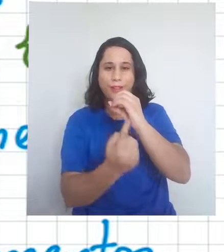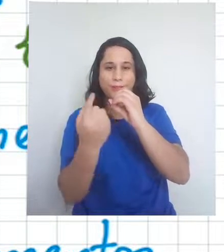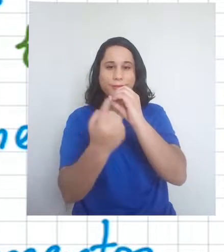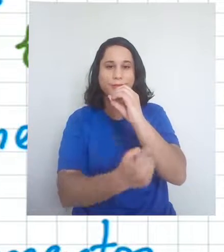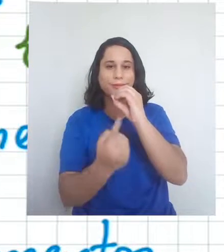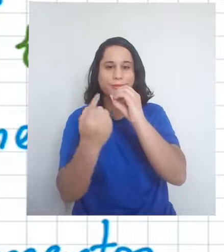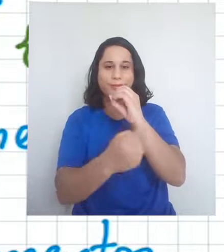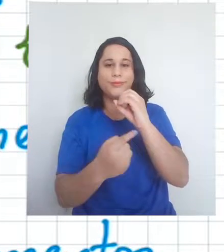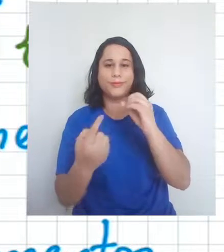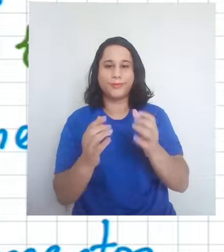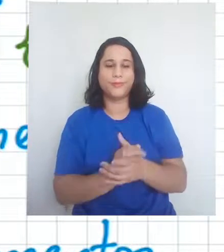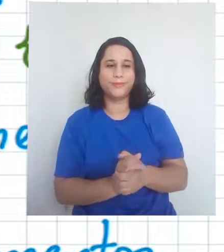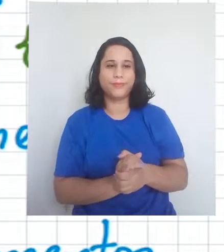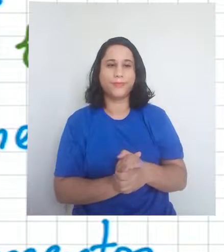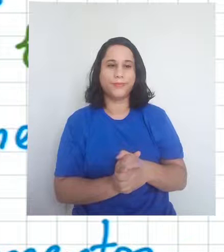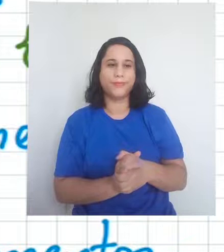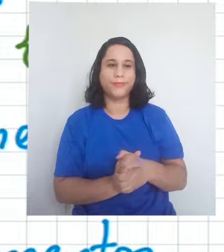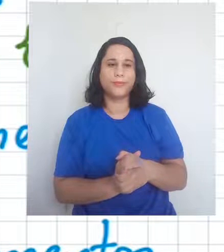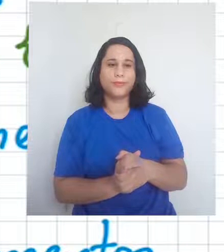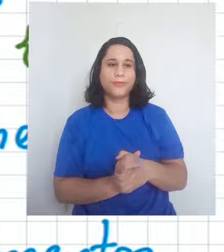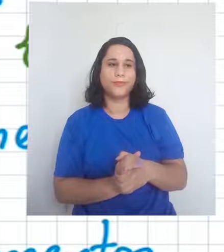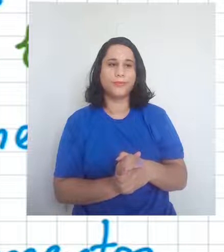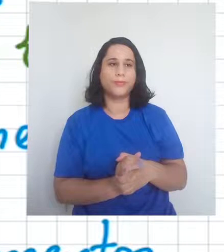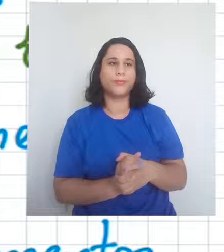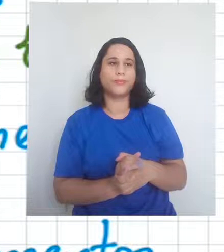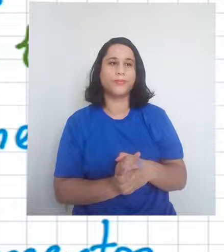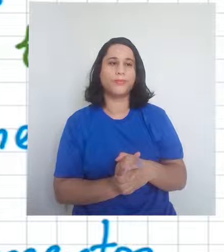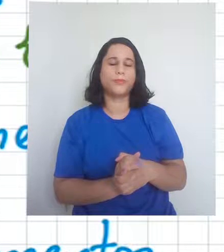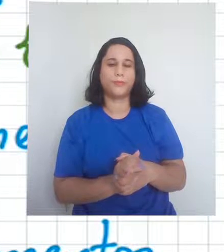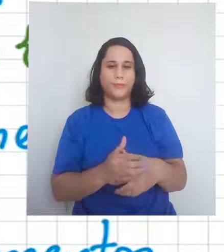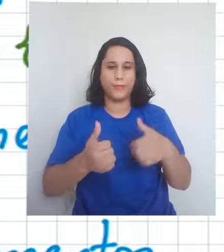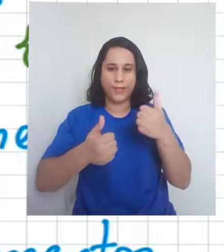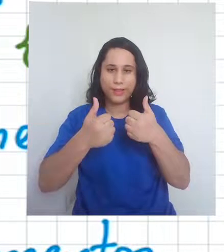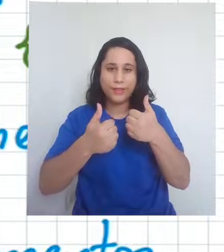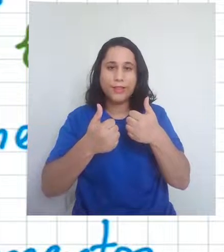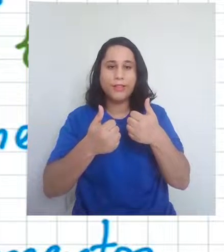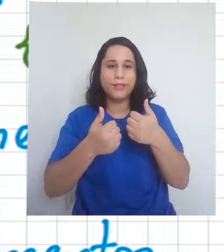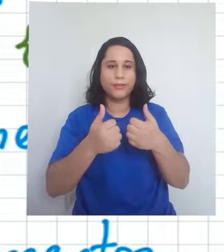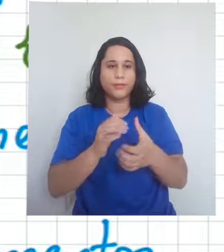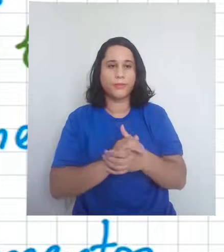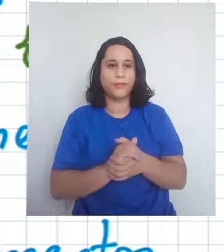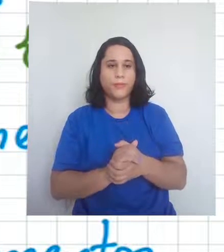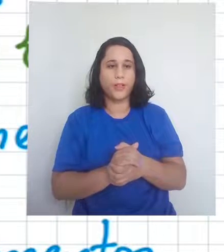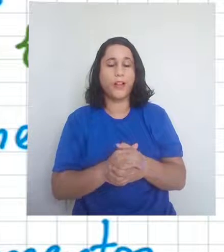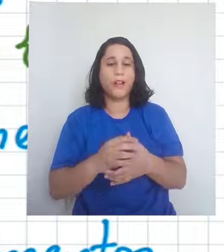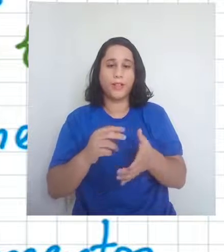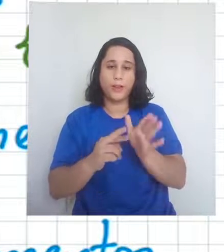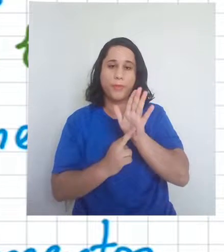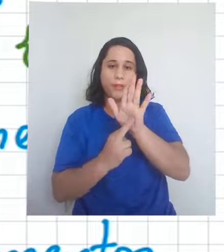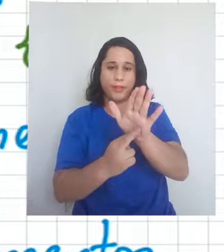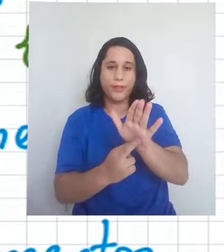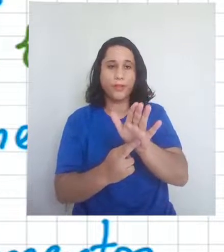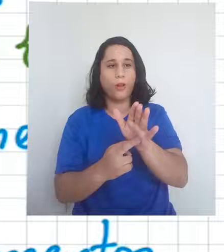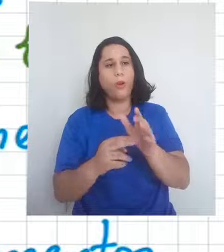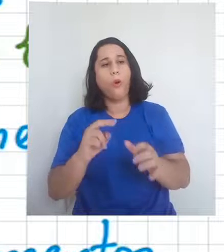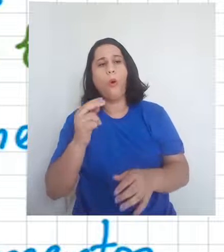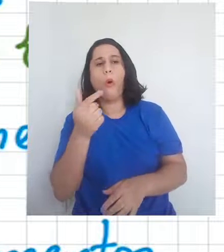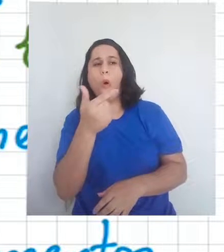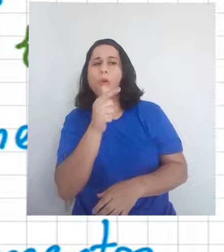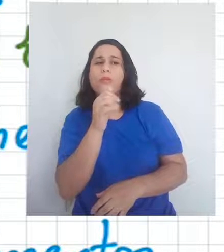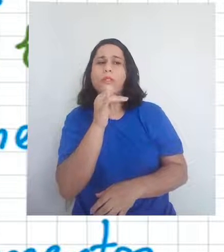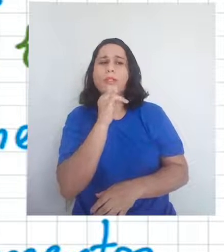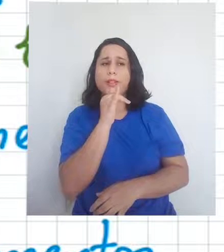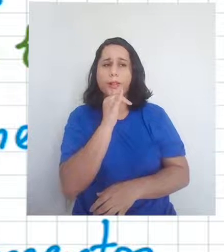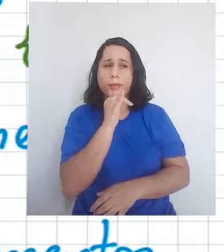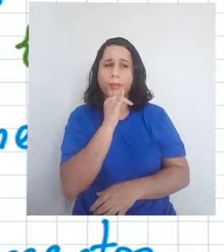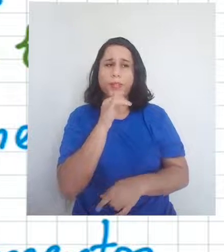com um tracinho, uma barrinha de lado, na diagonal. Tá bom? Então ele representa o conjunto vazio. Ou poderia representar